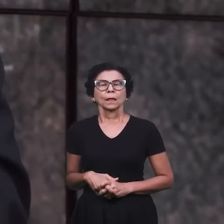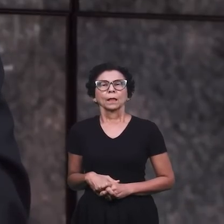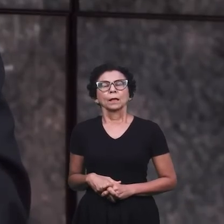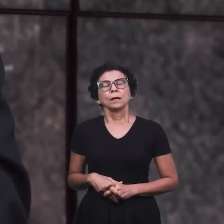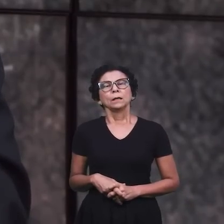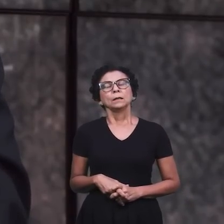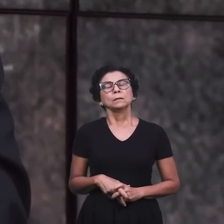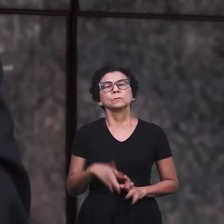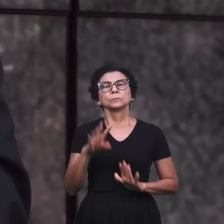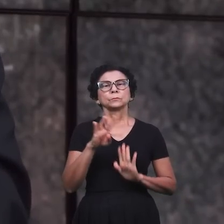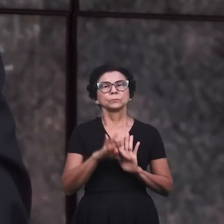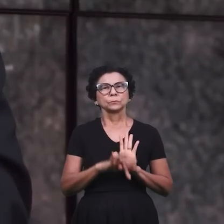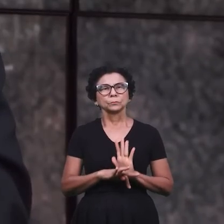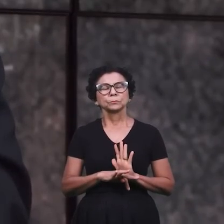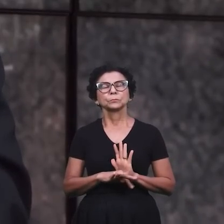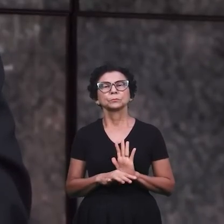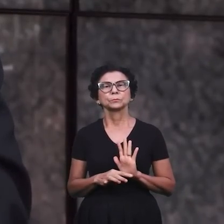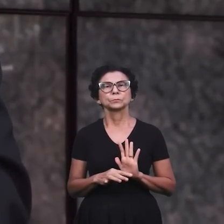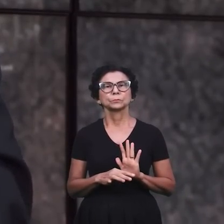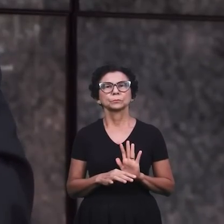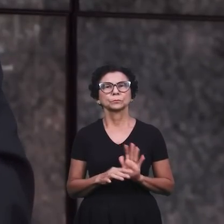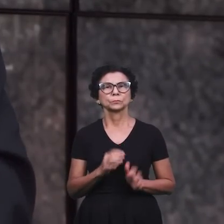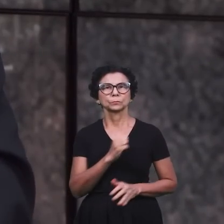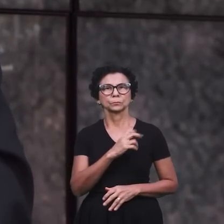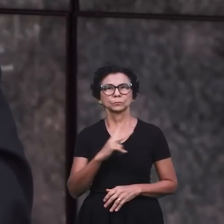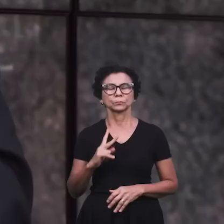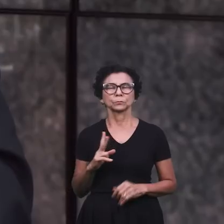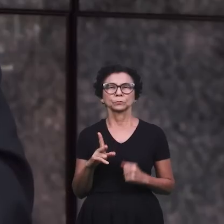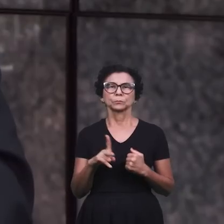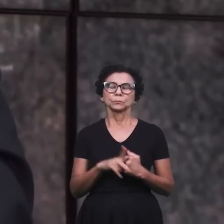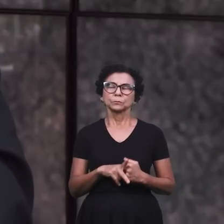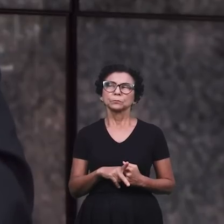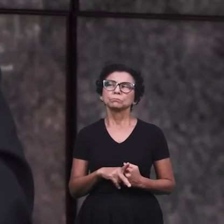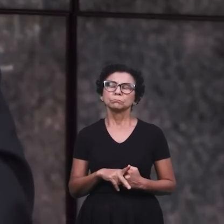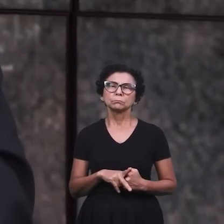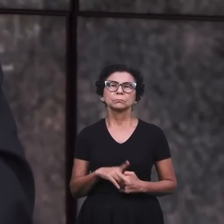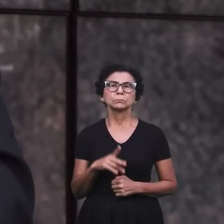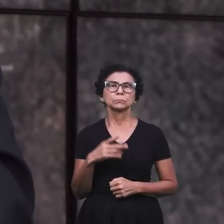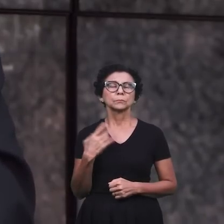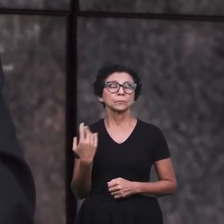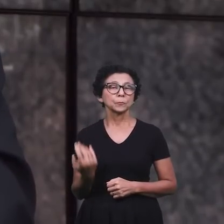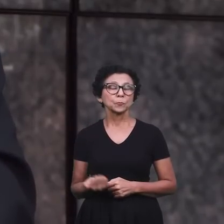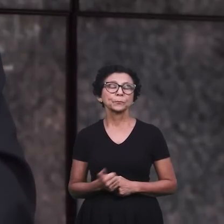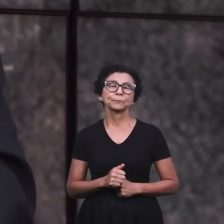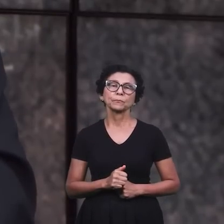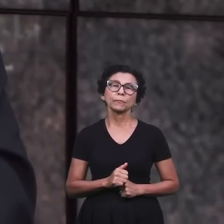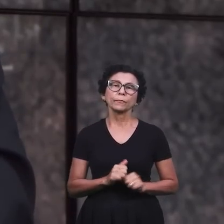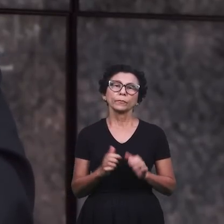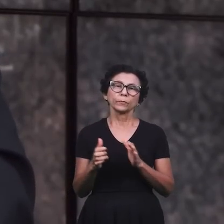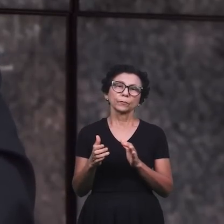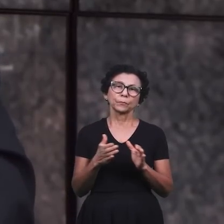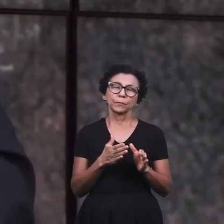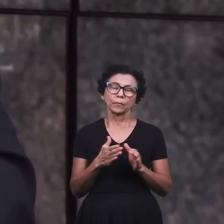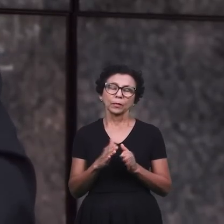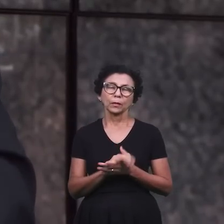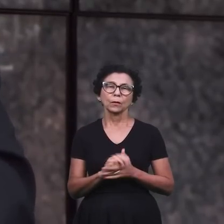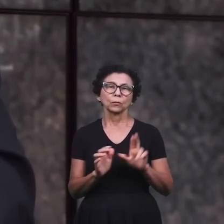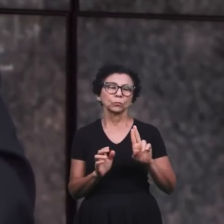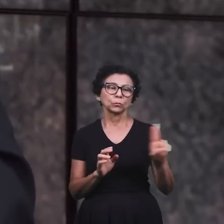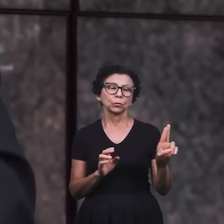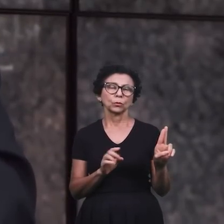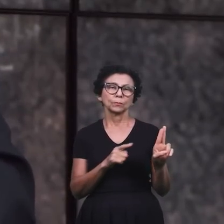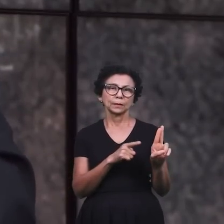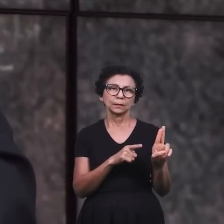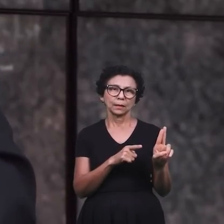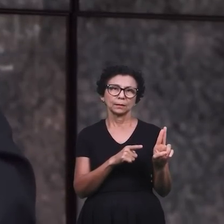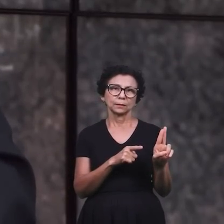muito representativa. Aliás, até então ele se chamava Simão Bar-Jonas. Ele passou a chamar-se Pedro